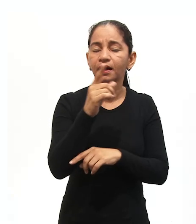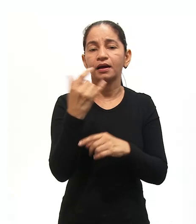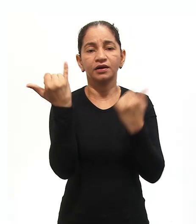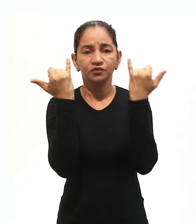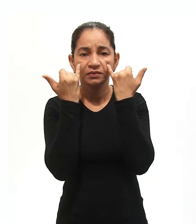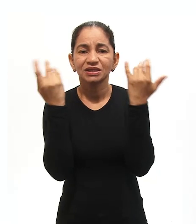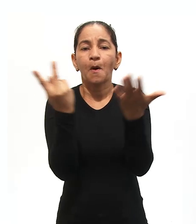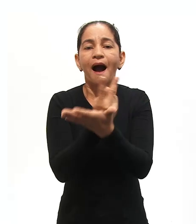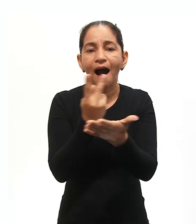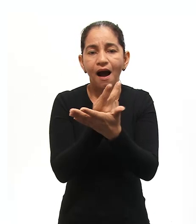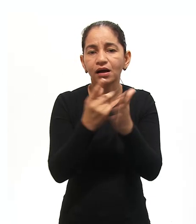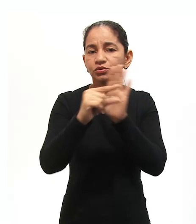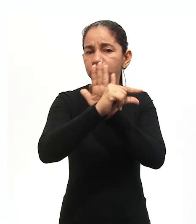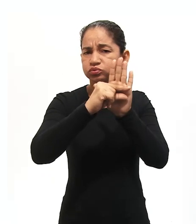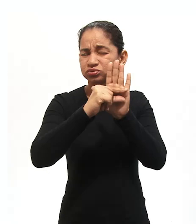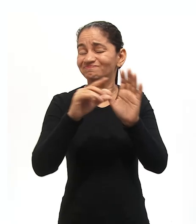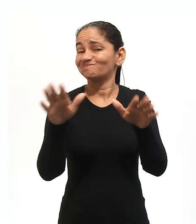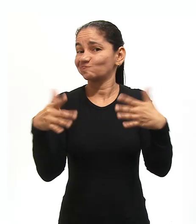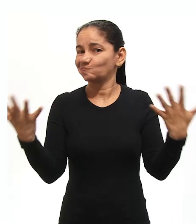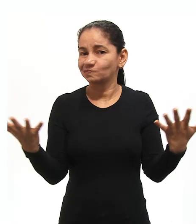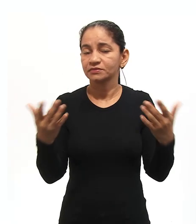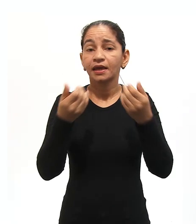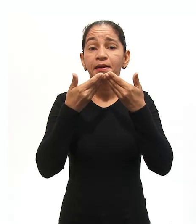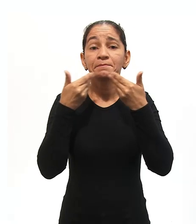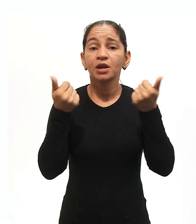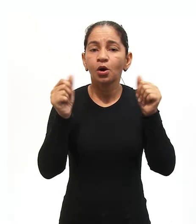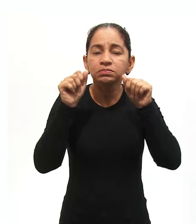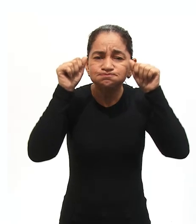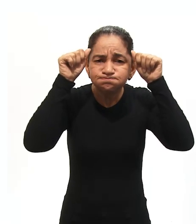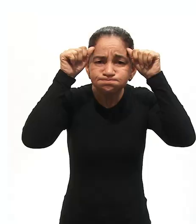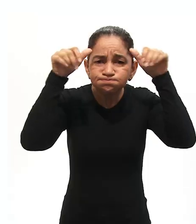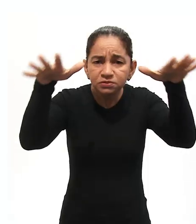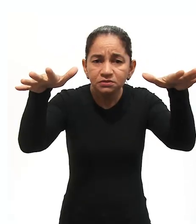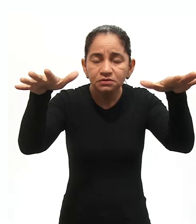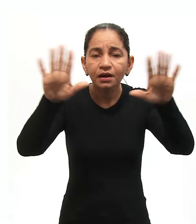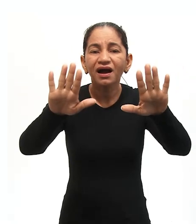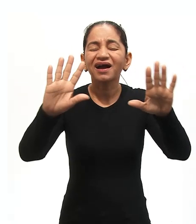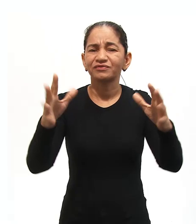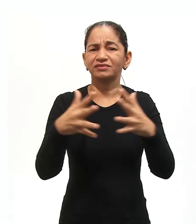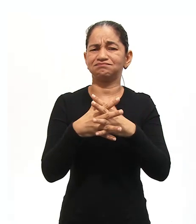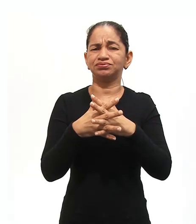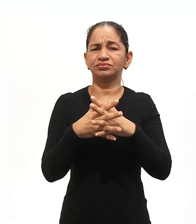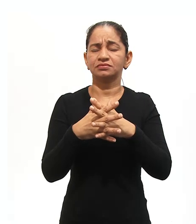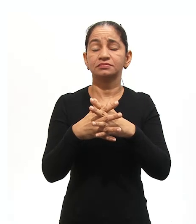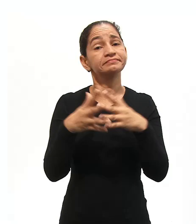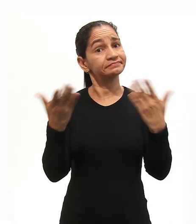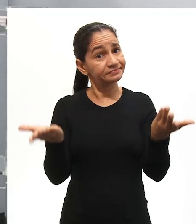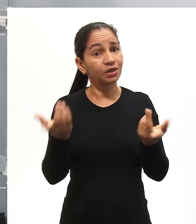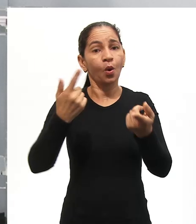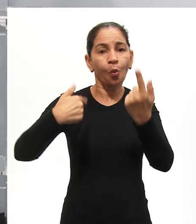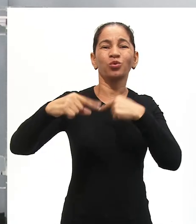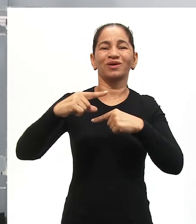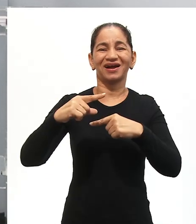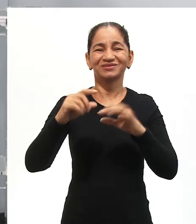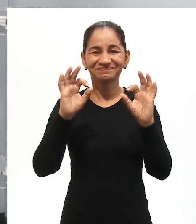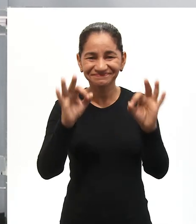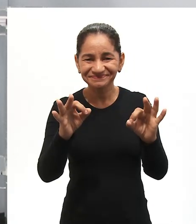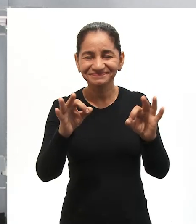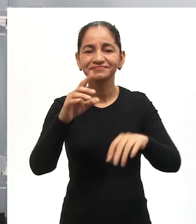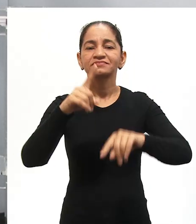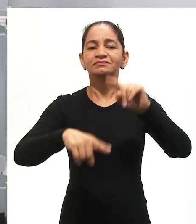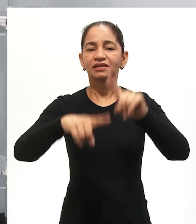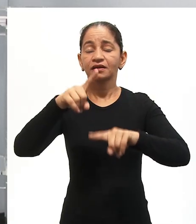que deveria justamente ampliar a compreensão. Então, gente, esse que é o foco